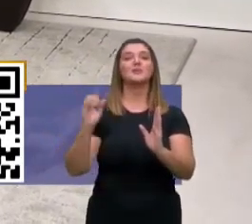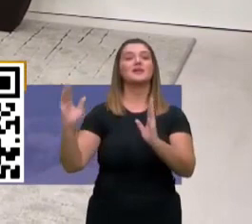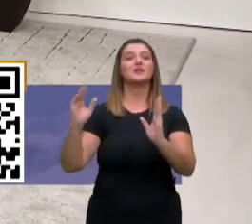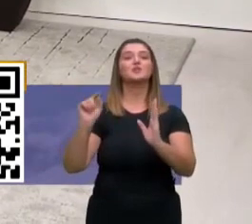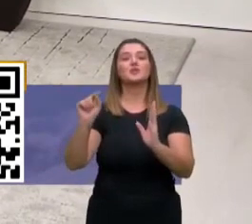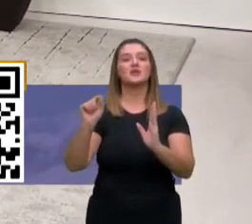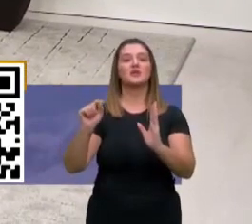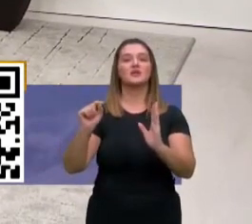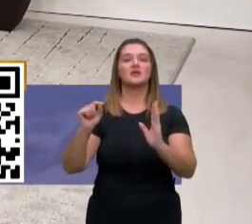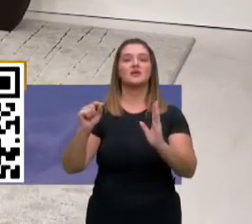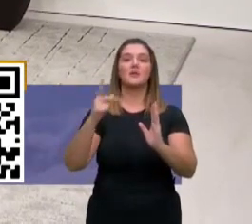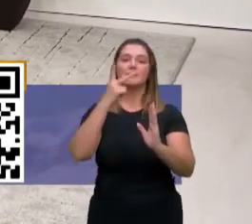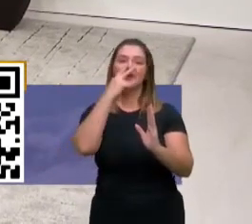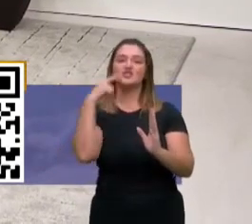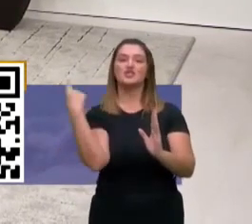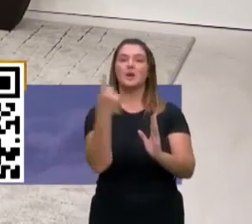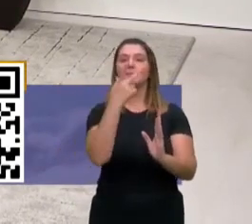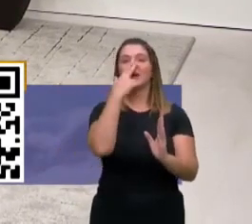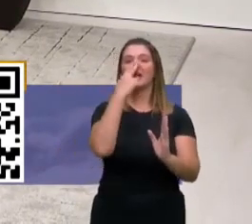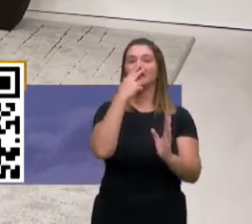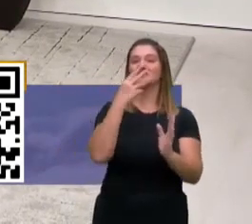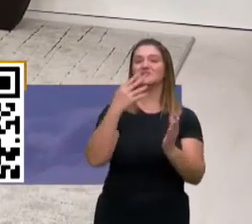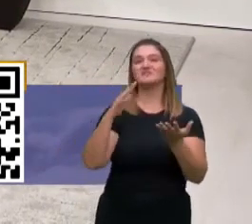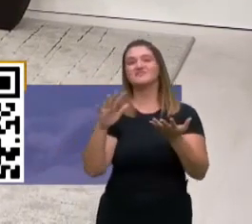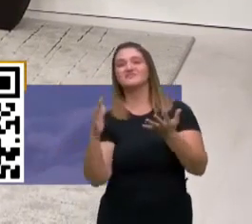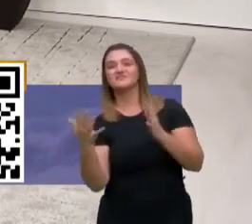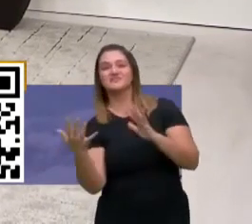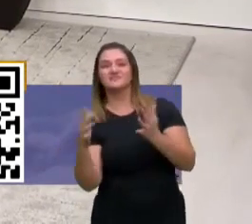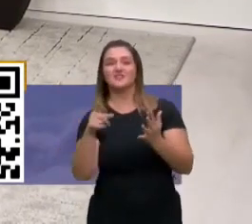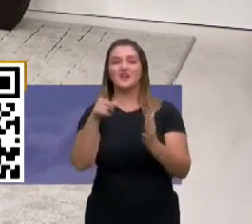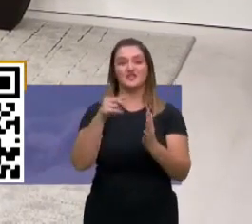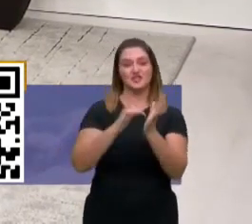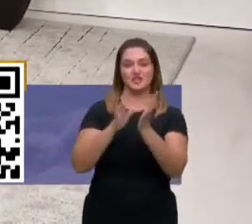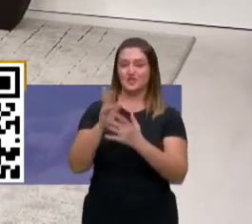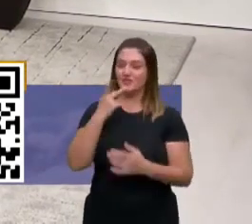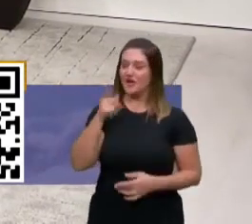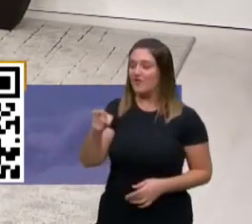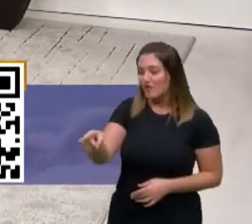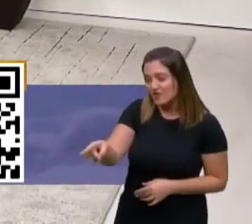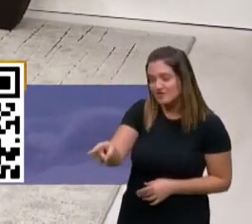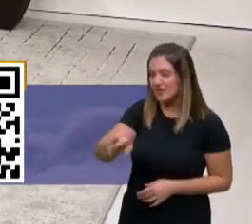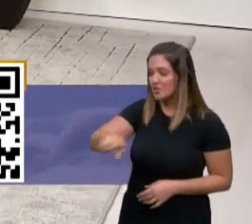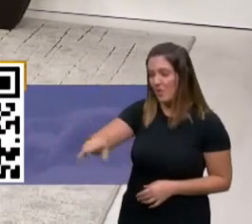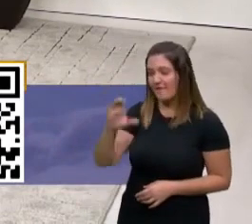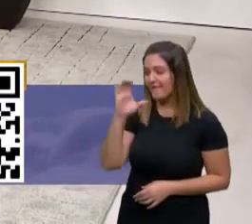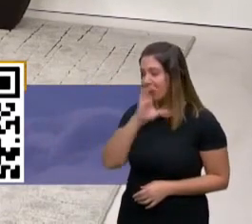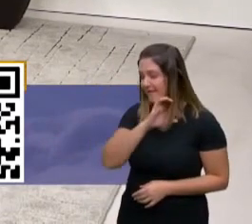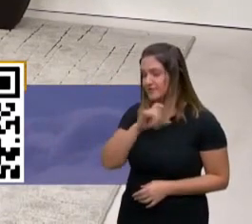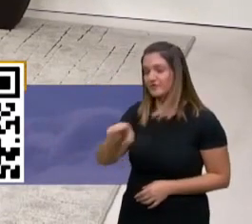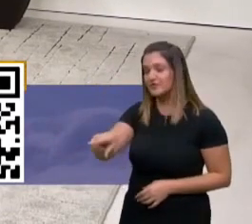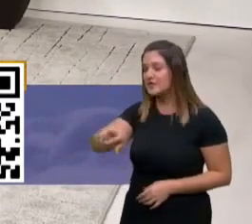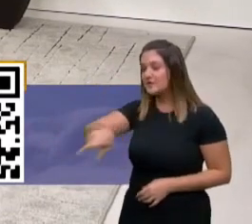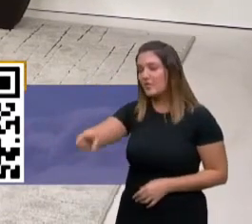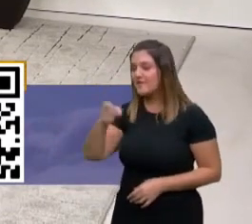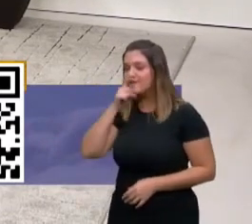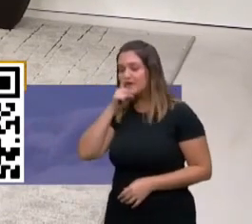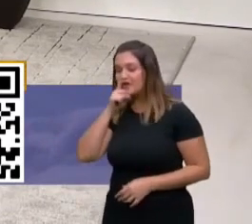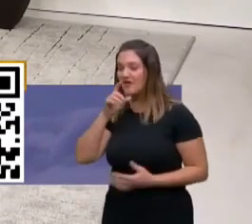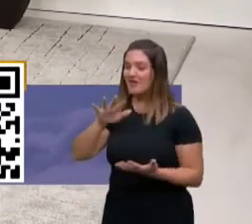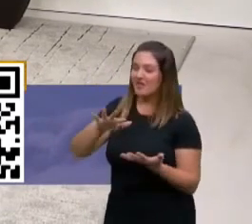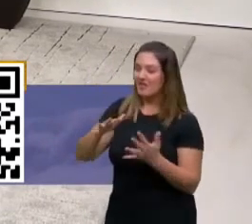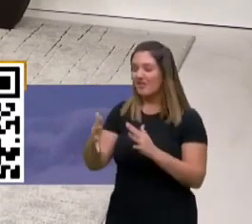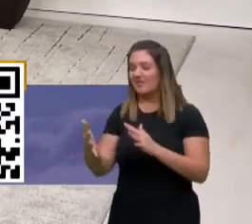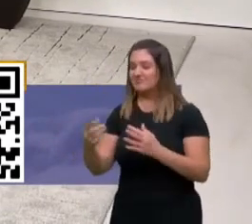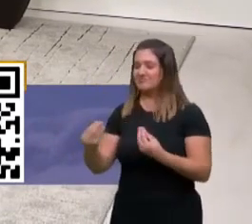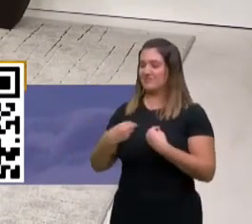em que a igreja está passando por uma mornidão. Jesus falou assim, vocês não são nem quente e nem frios, são mornos. E isso não